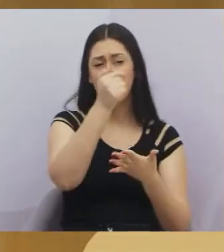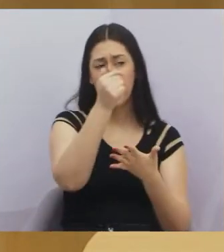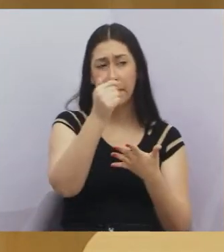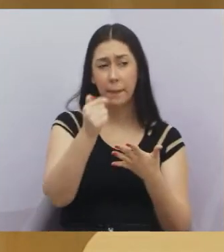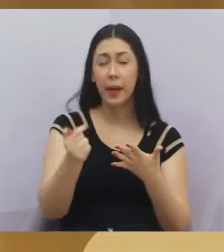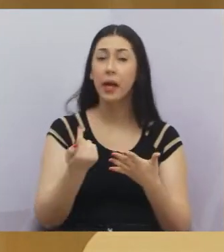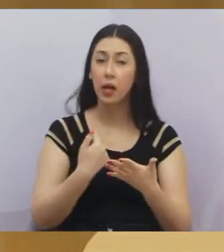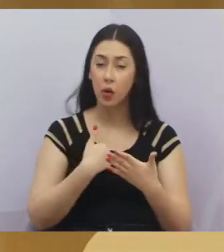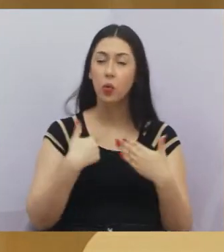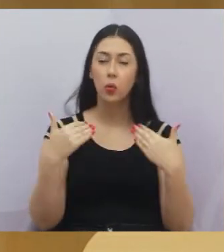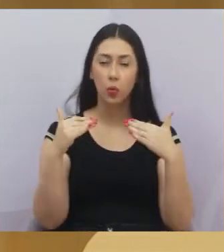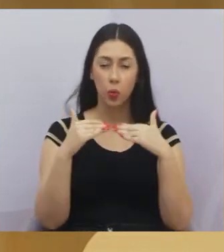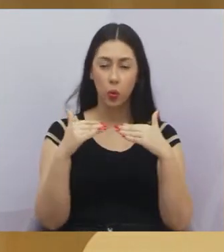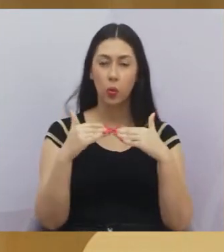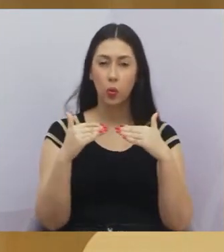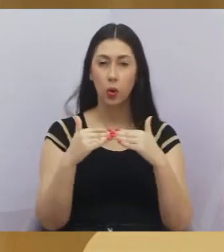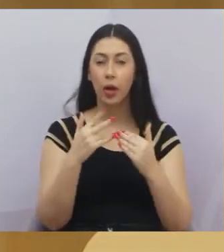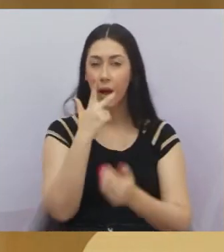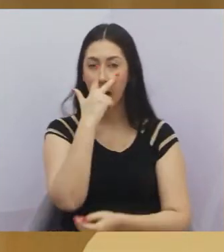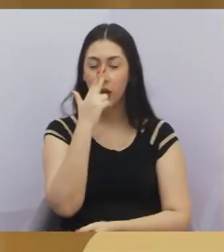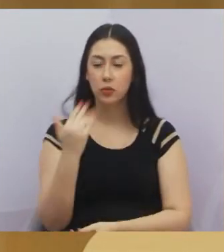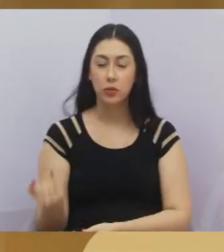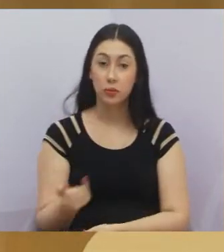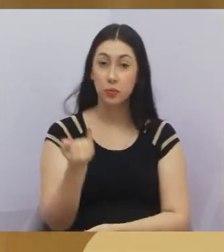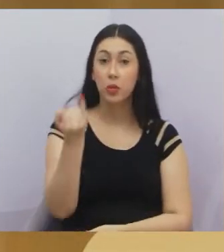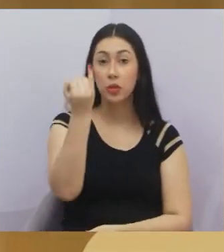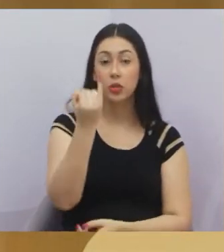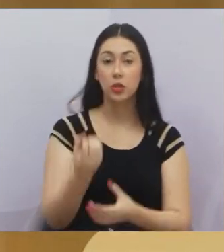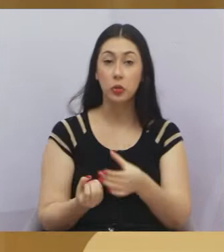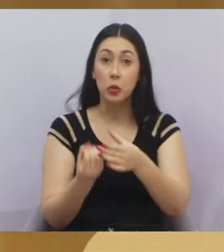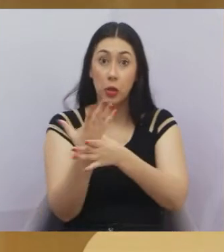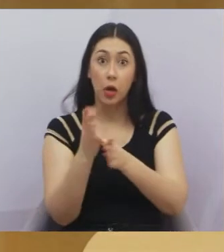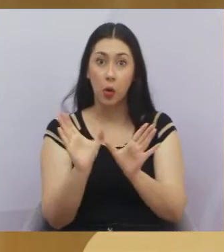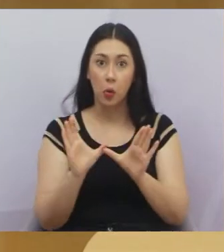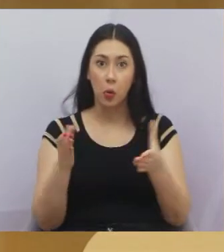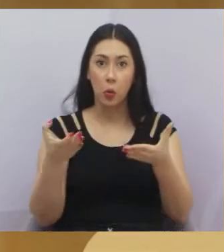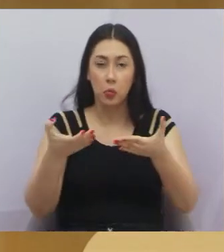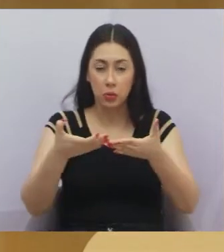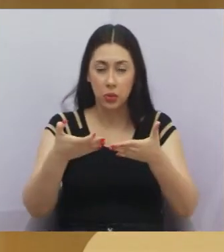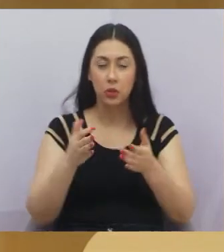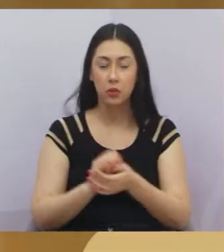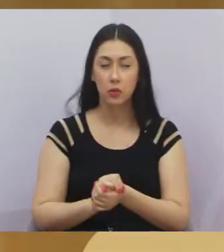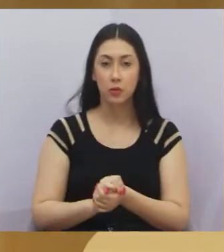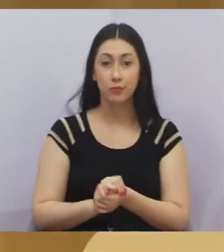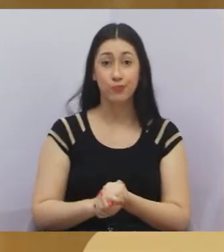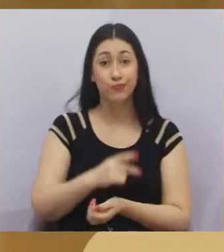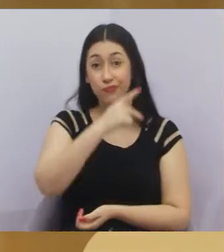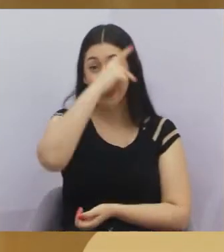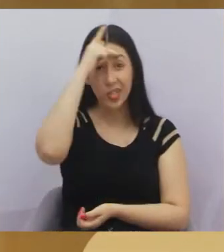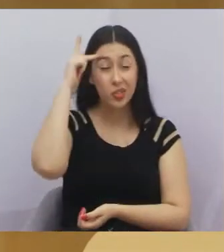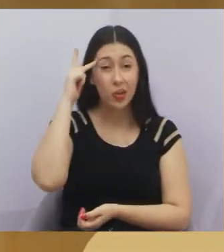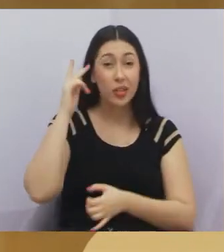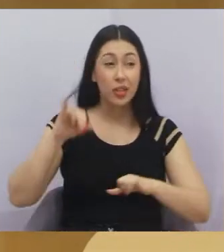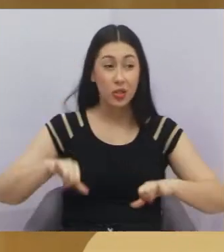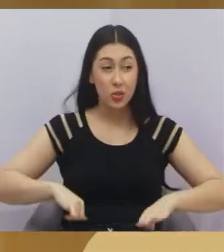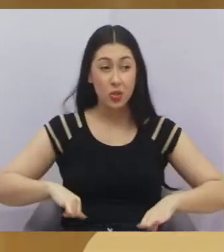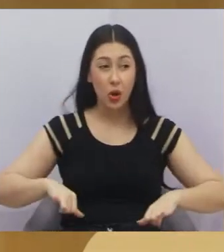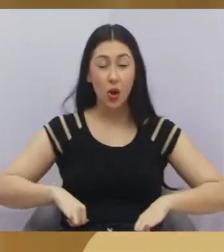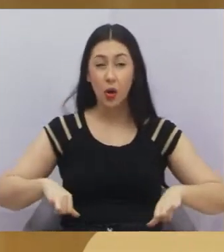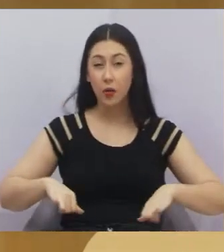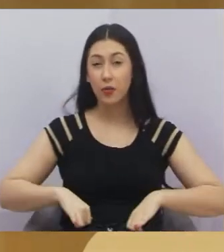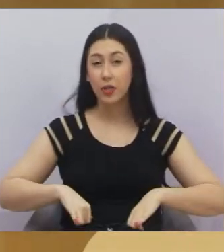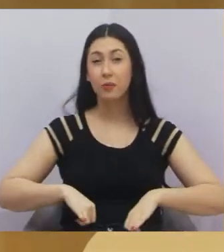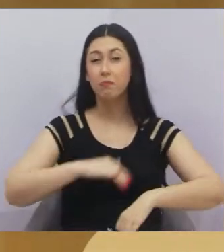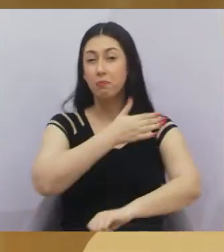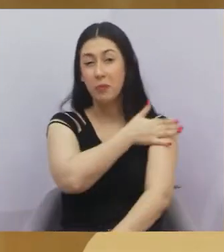ser favorável, acho muito importante a criação desse conselho, para quem realmente sofra as